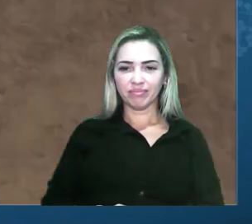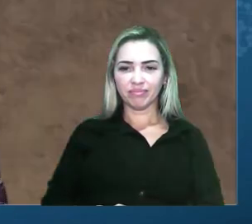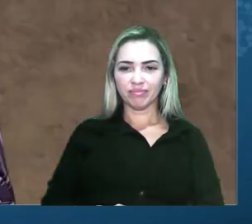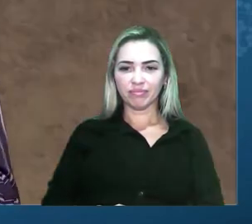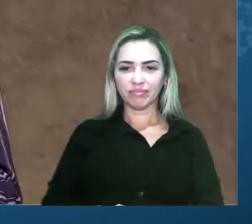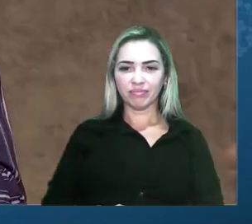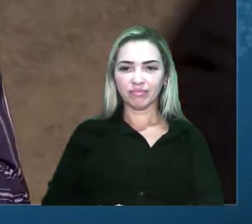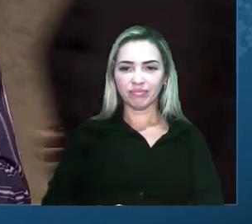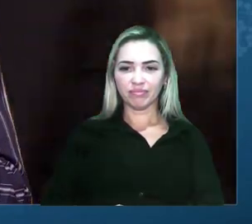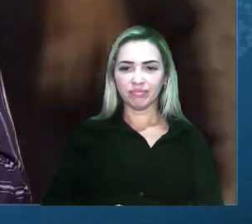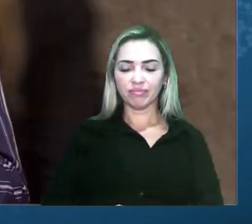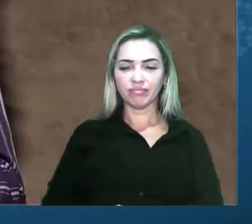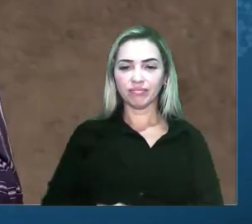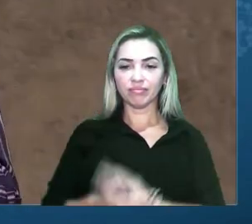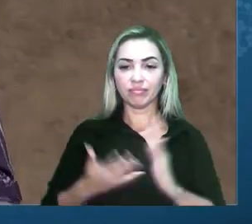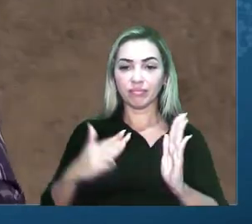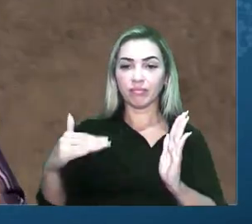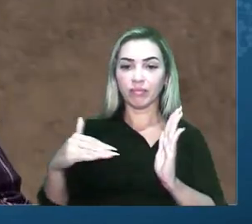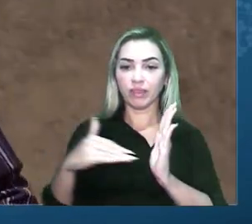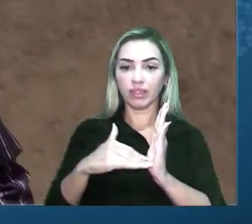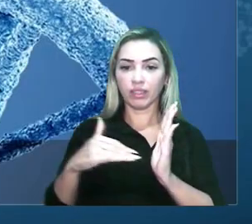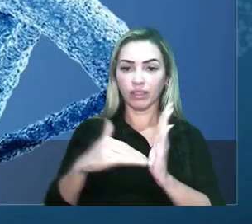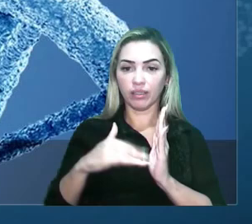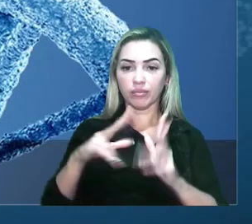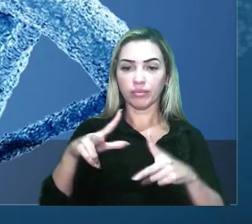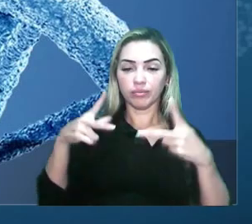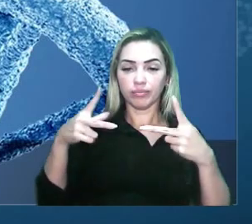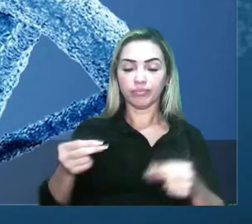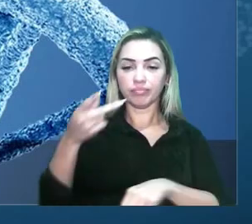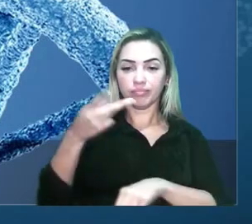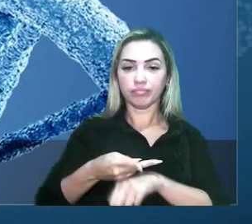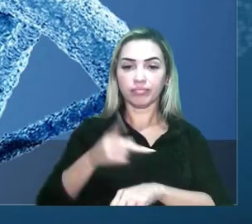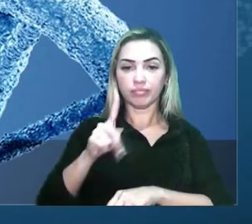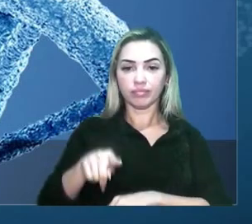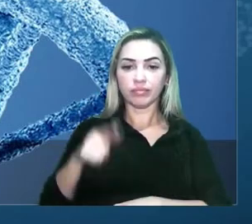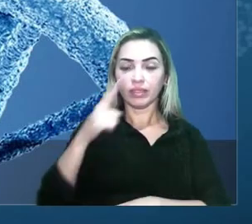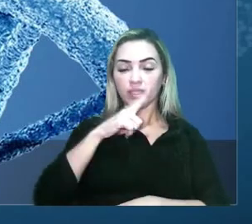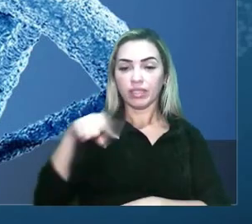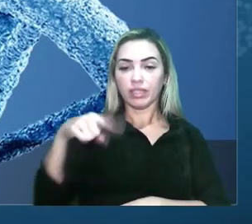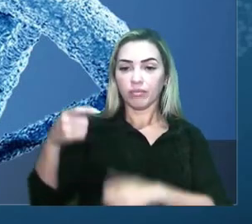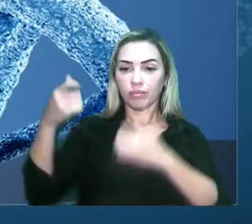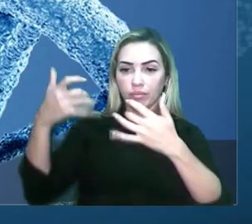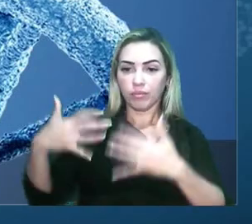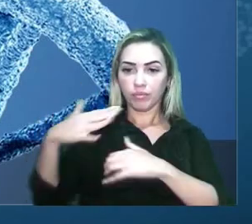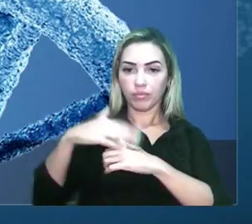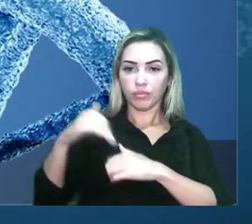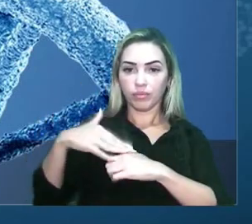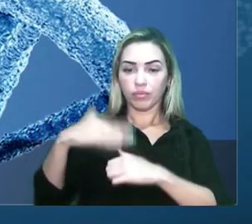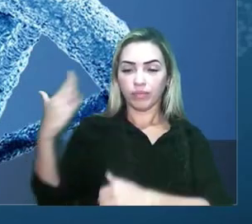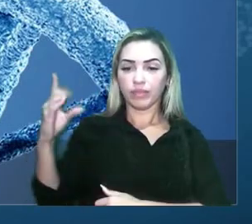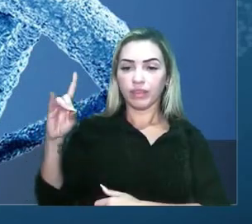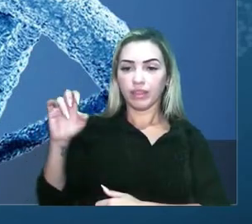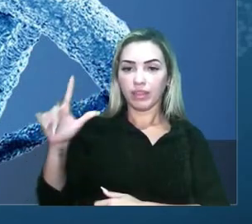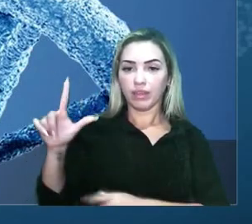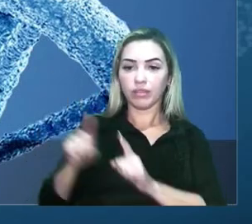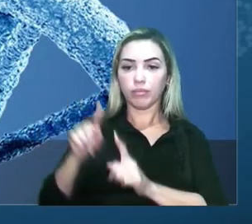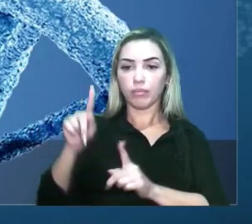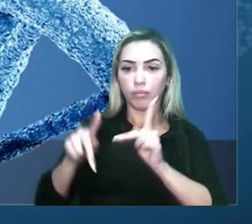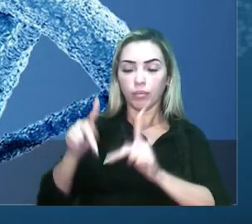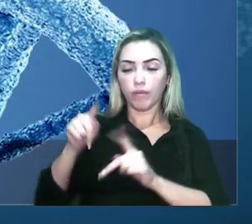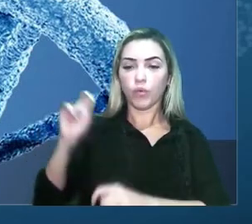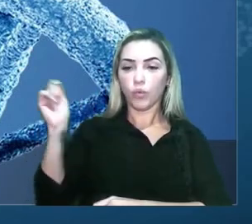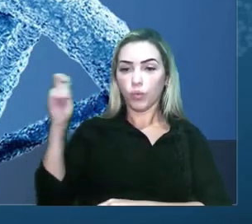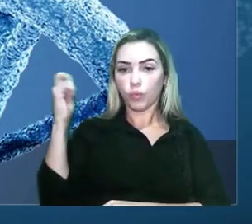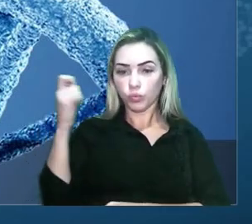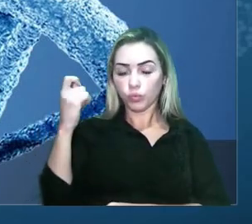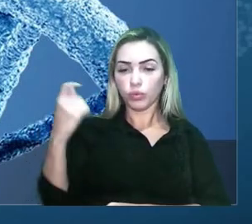Então, a última premiação, depois dessas palavras carinhosas para o Daniel e para o povo gaúcho, com o qual